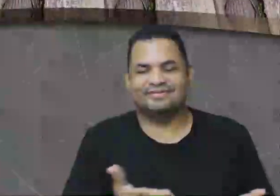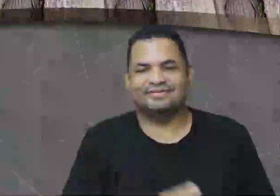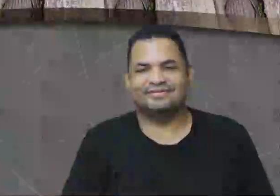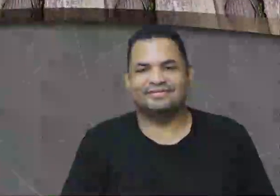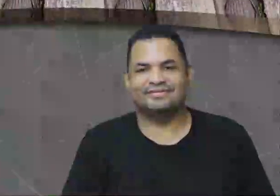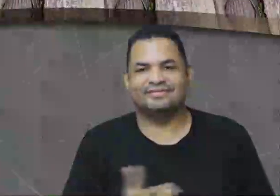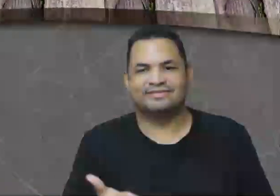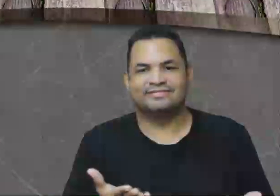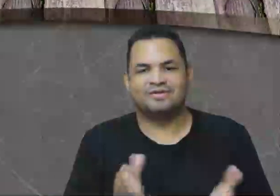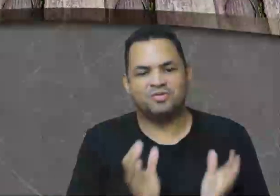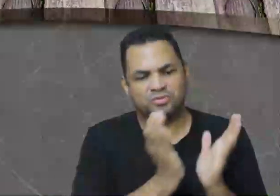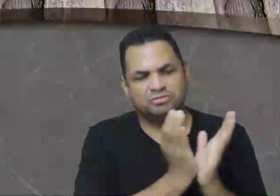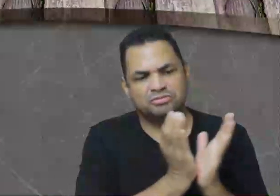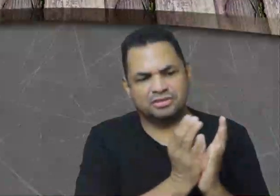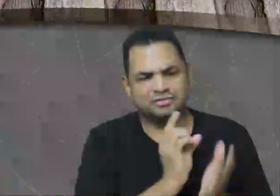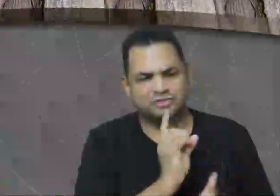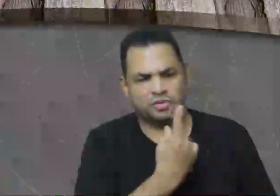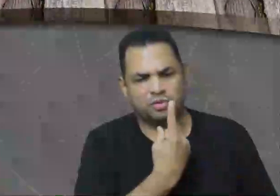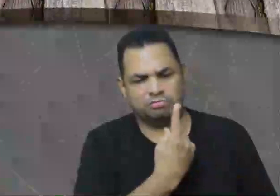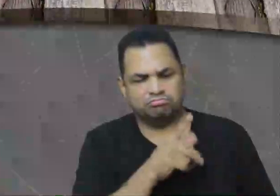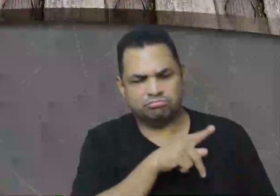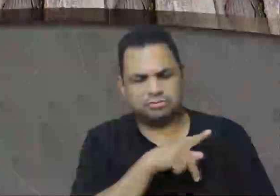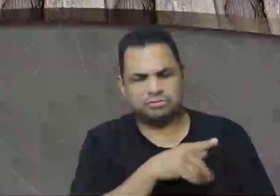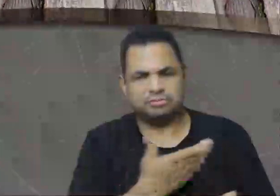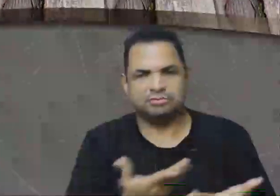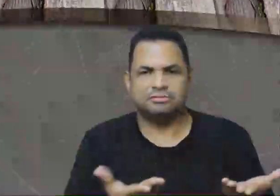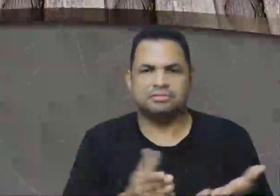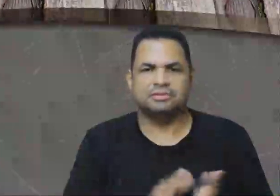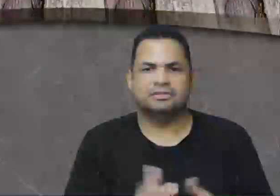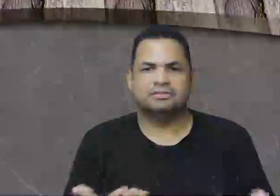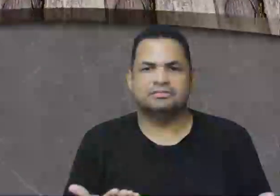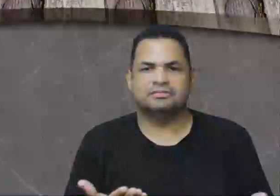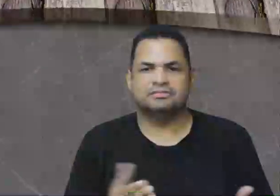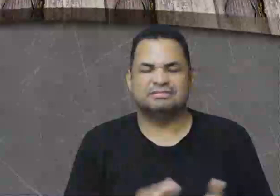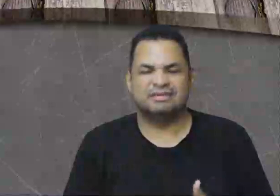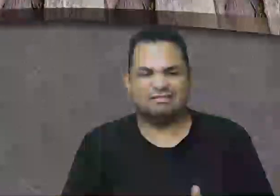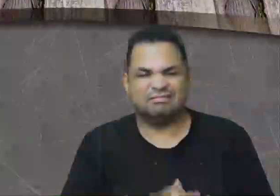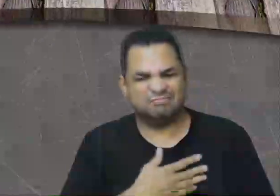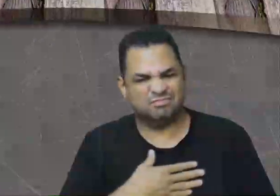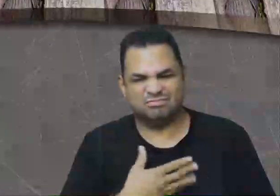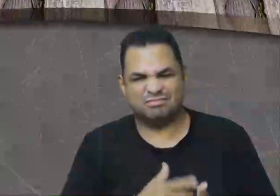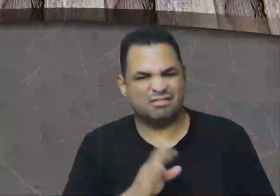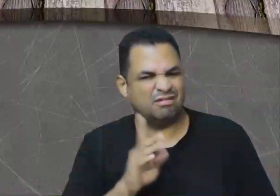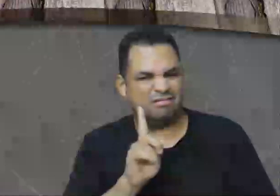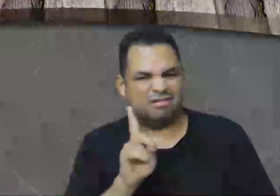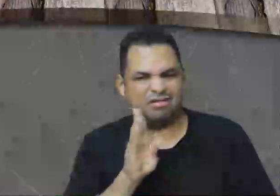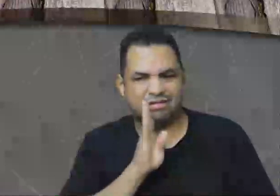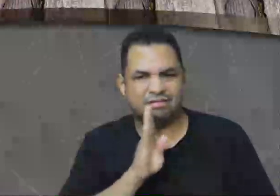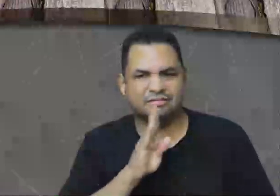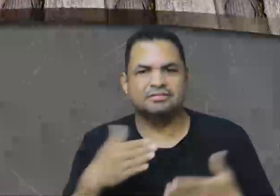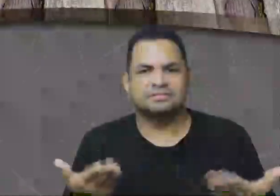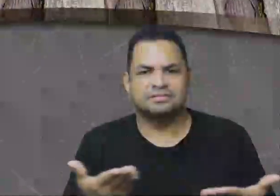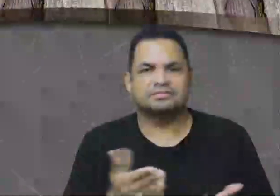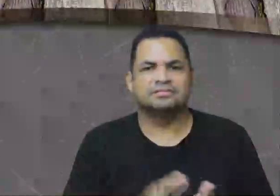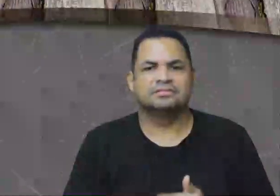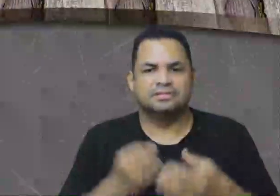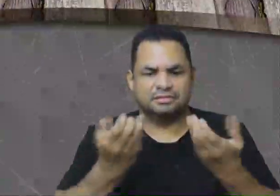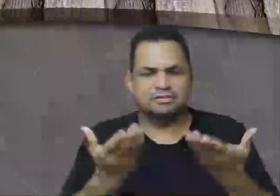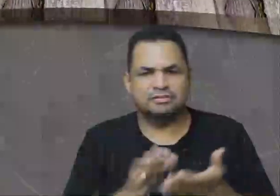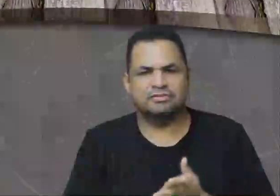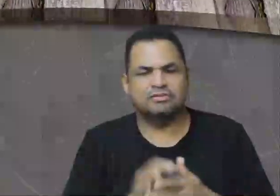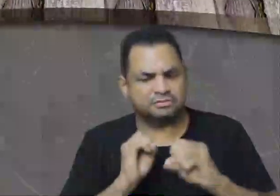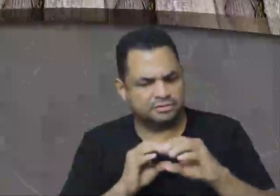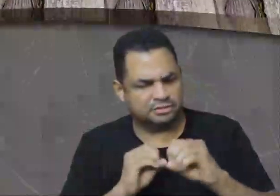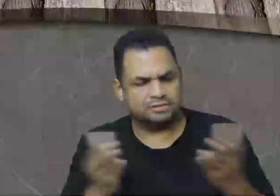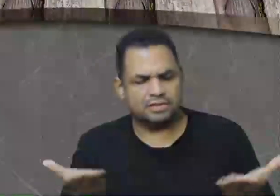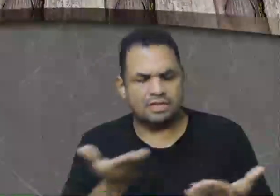uma unidade assim todinha, sem aparecer aqui com vocês, é muito chato, né? Então a gente às vezes até pede, não, deixa eu dar essa aula aqui, vamos lá.